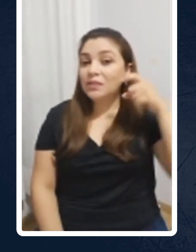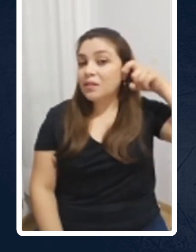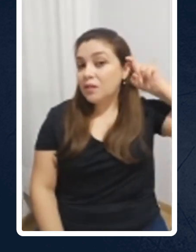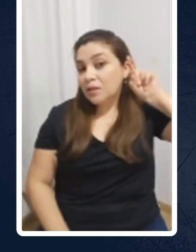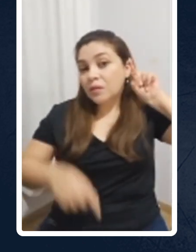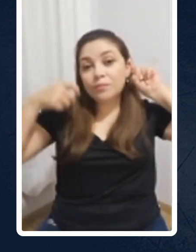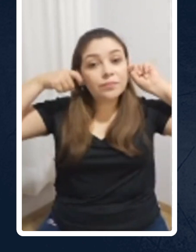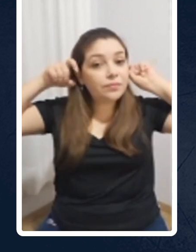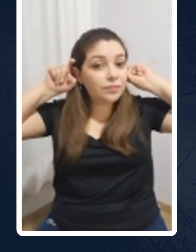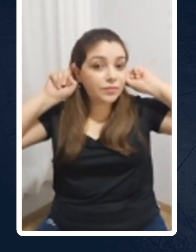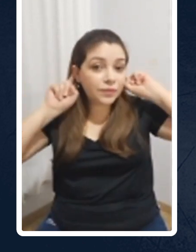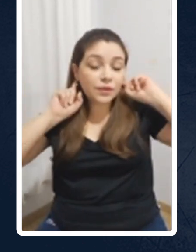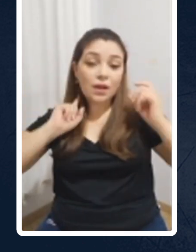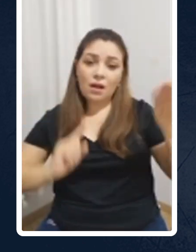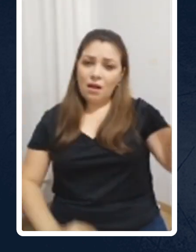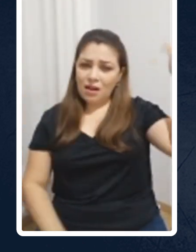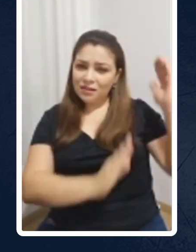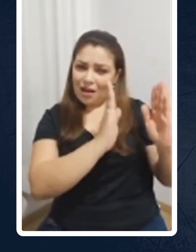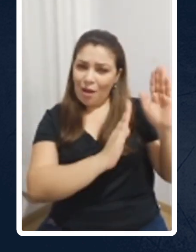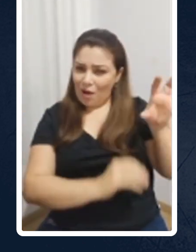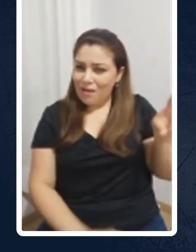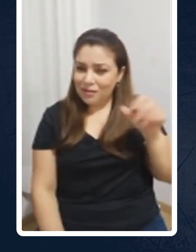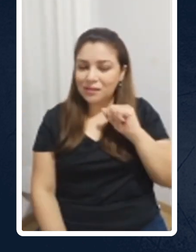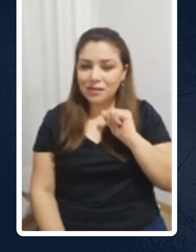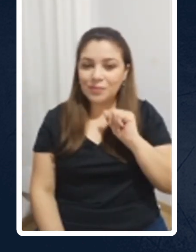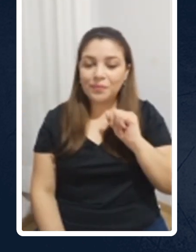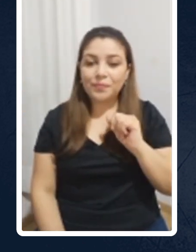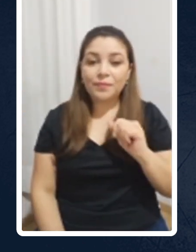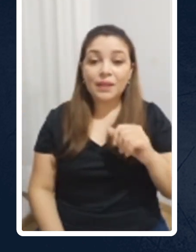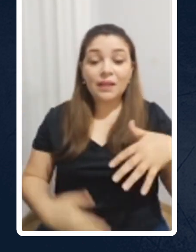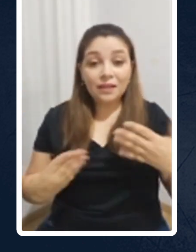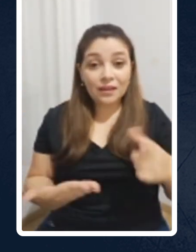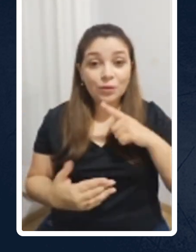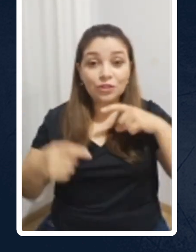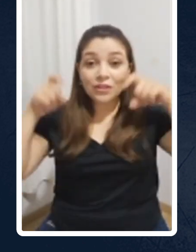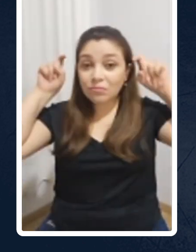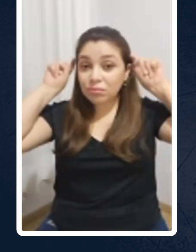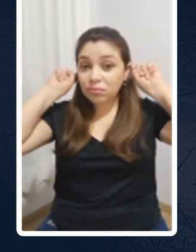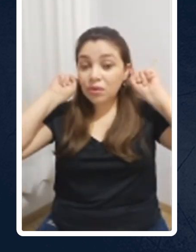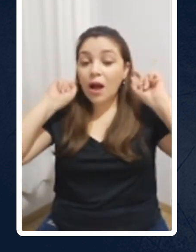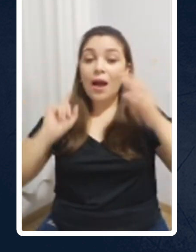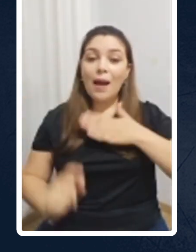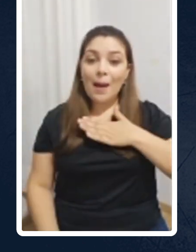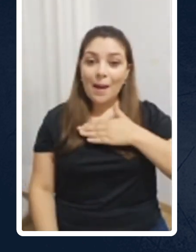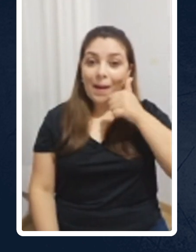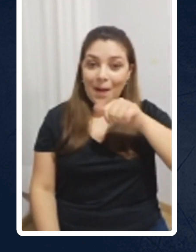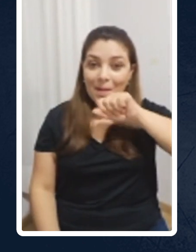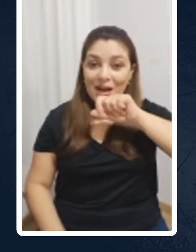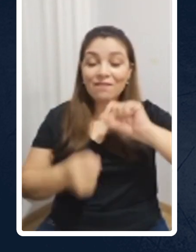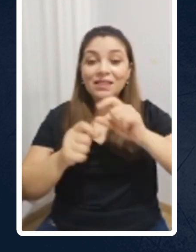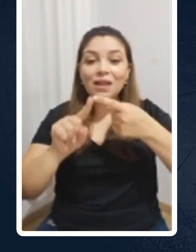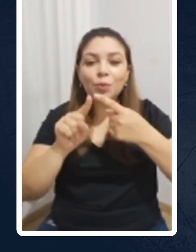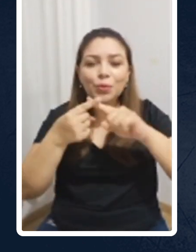Então tinha os 2 aparelhos aqui. Minha mãe fazia com crochê, ou fazia com costura para combinar com a